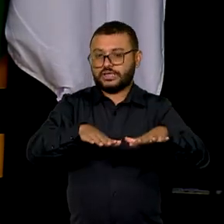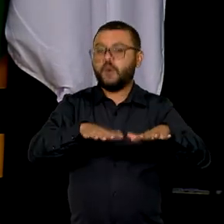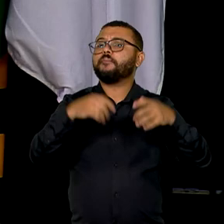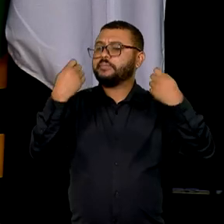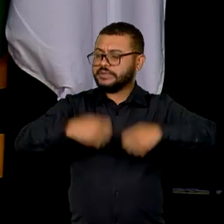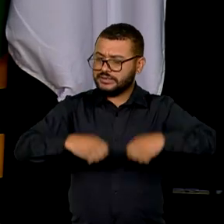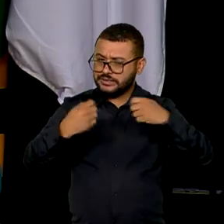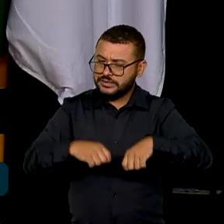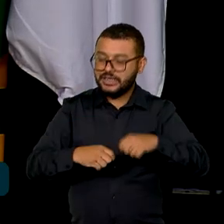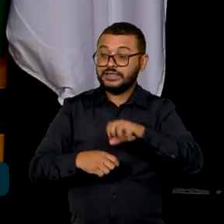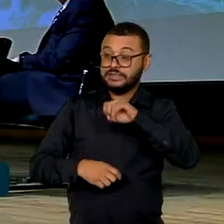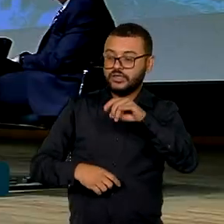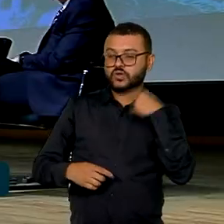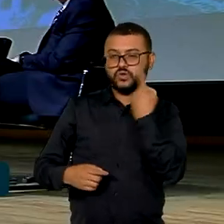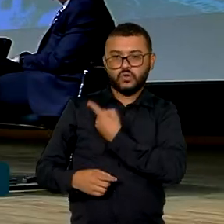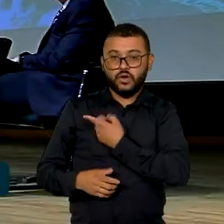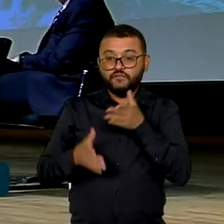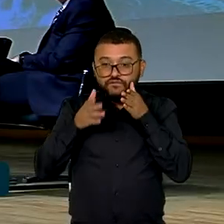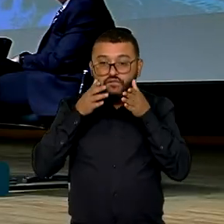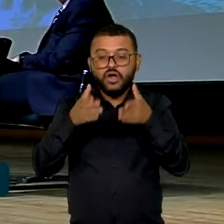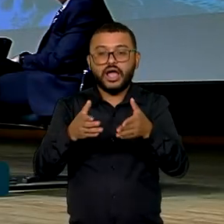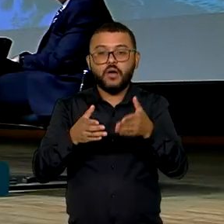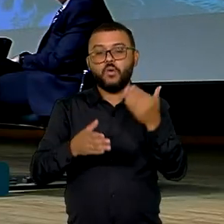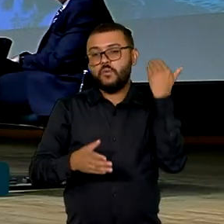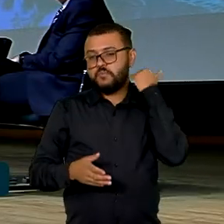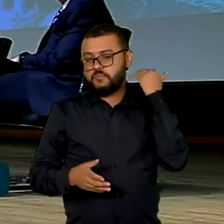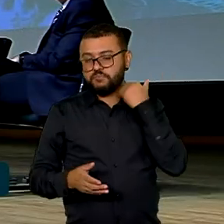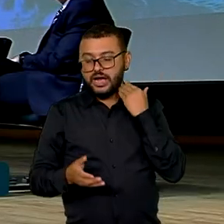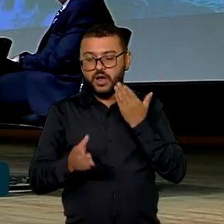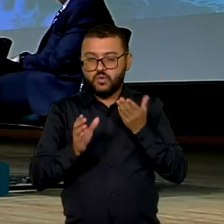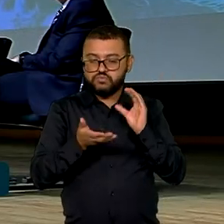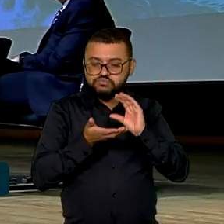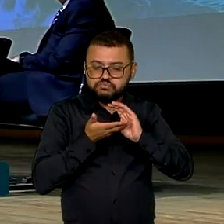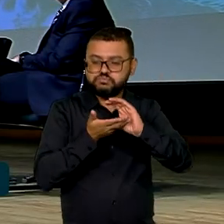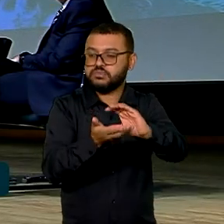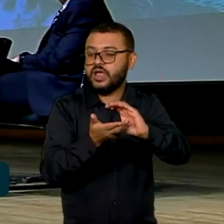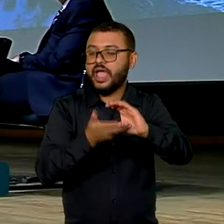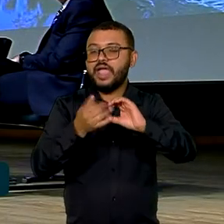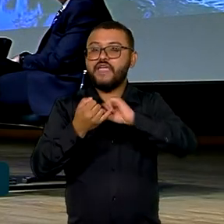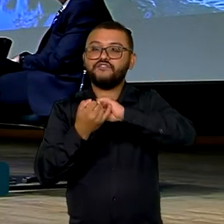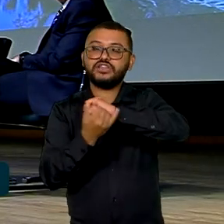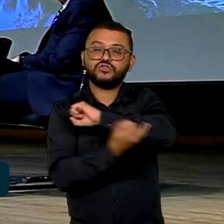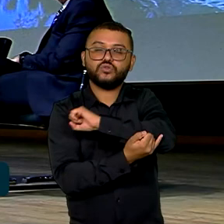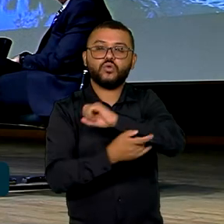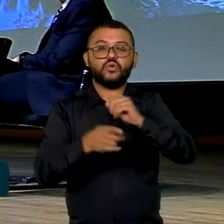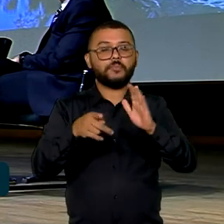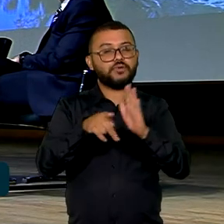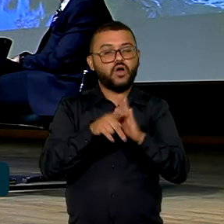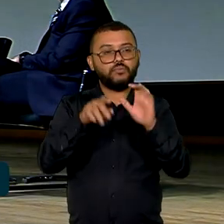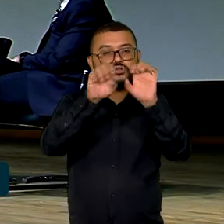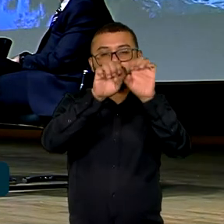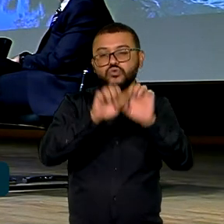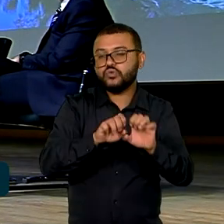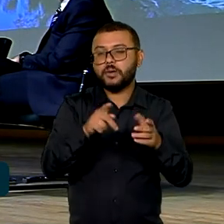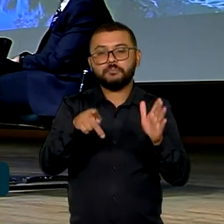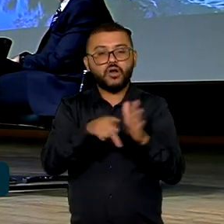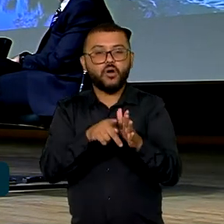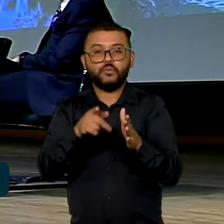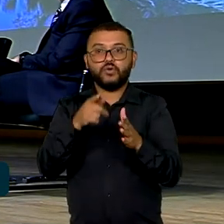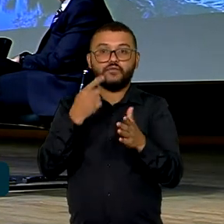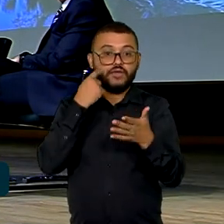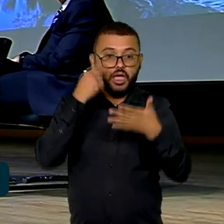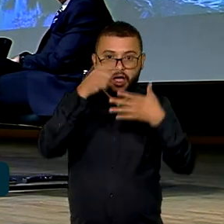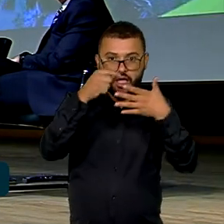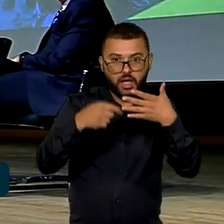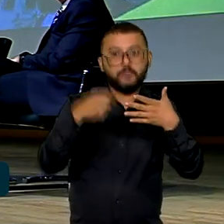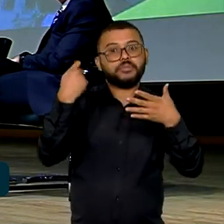desenvolvimento. Nesse sentido, é que o banco investe em infraestrutura, mas ele investe em infraestrutura considerando todos esses